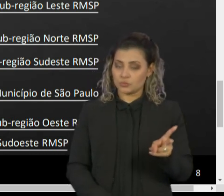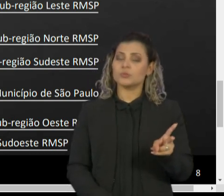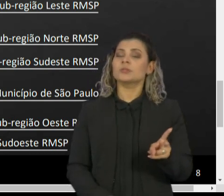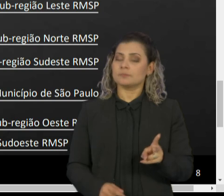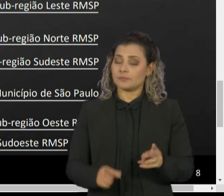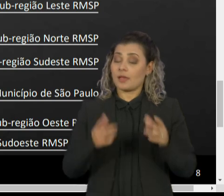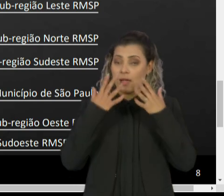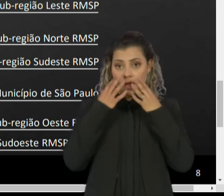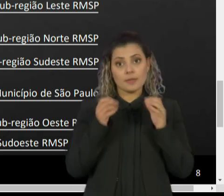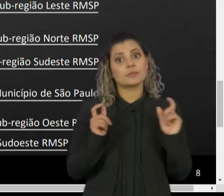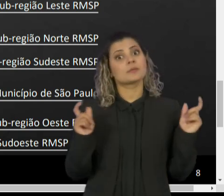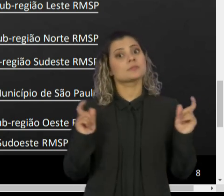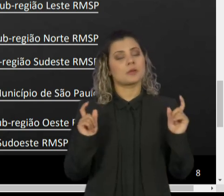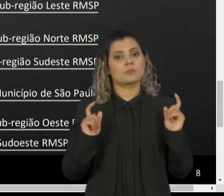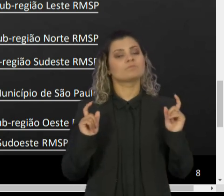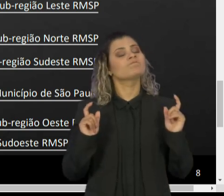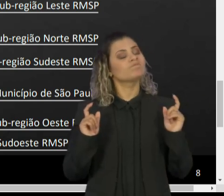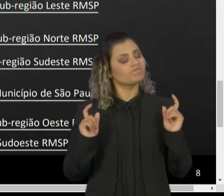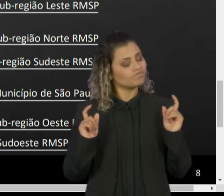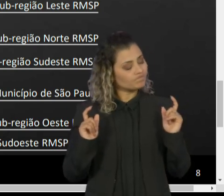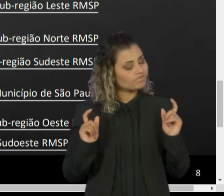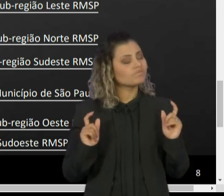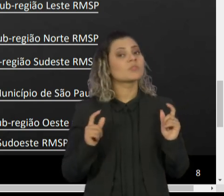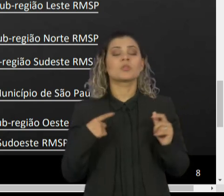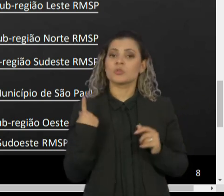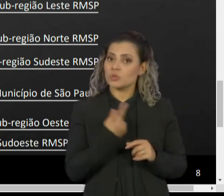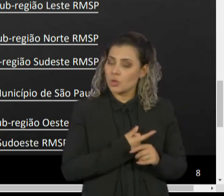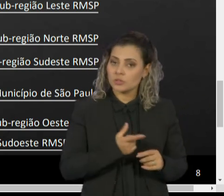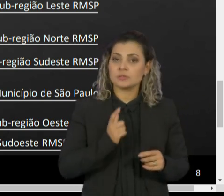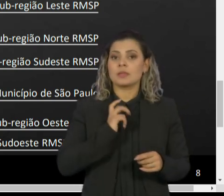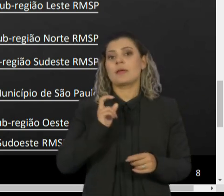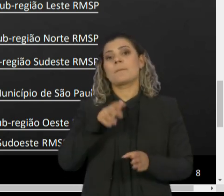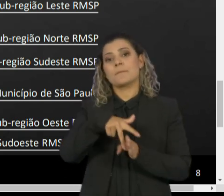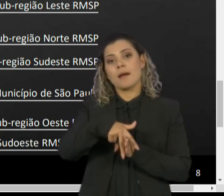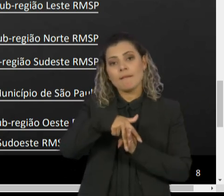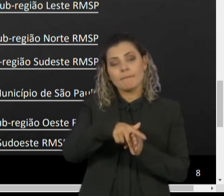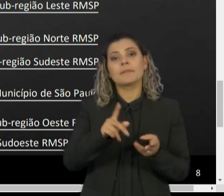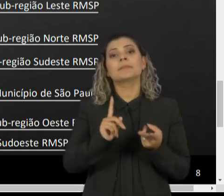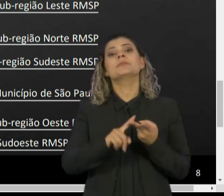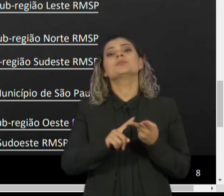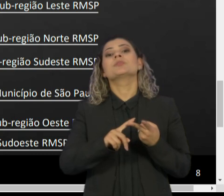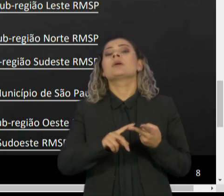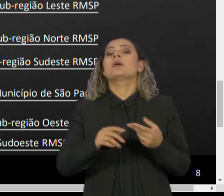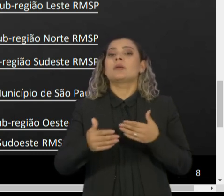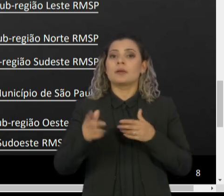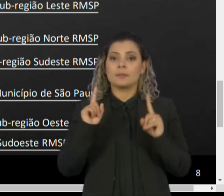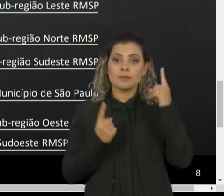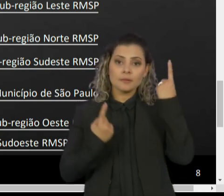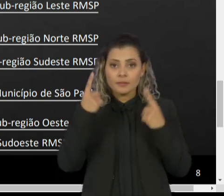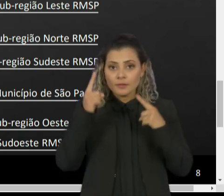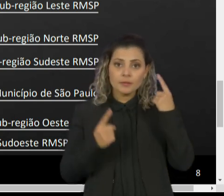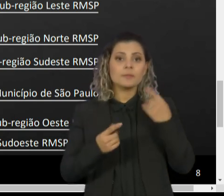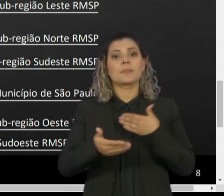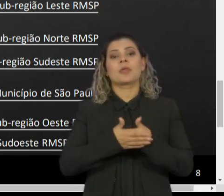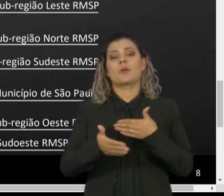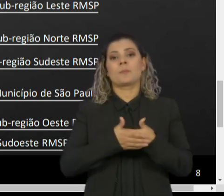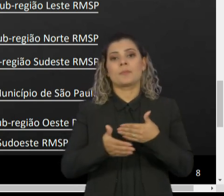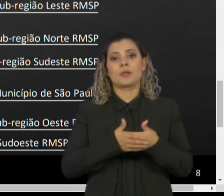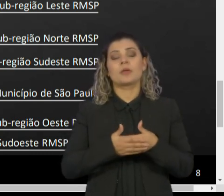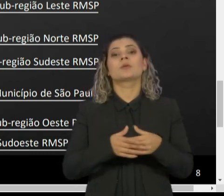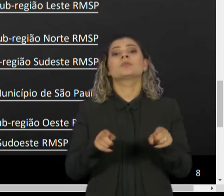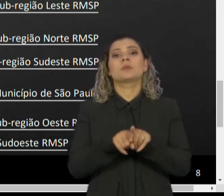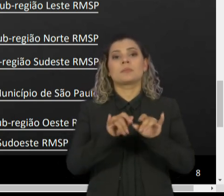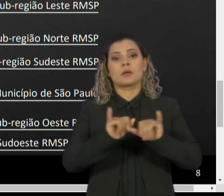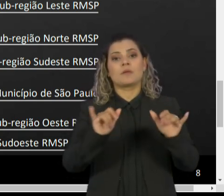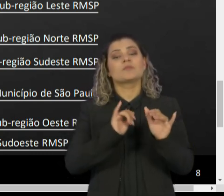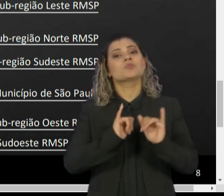de alerta, onde nós continuamos com Barretos, Ribeirão Preto e Presidente Prudente. O secretário Vignoli já anunciou